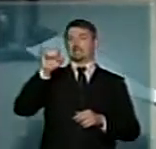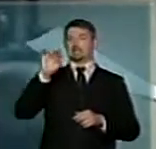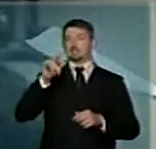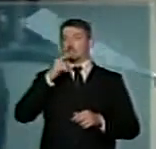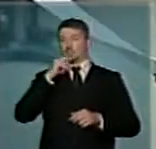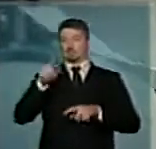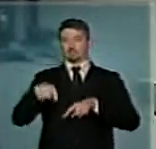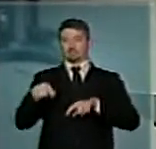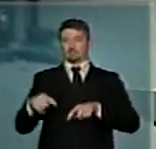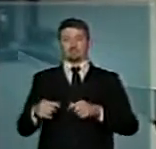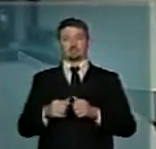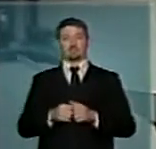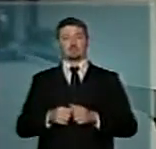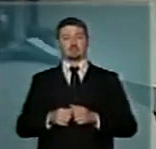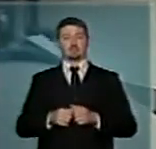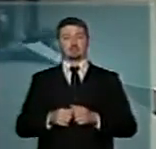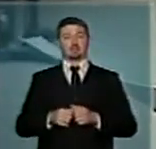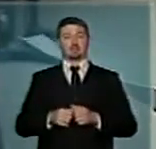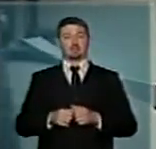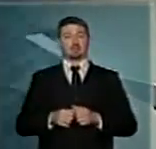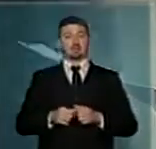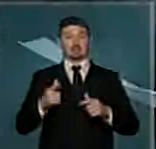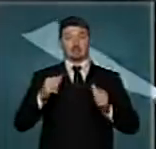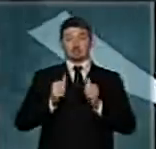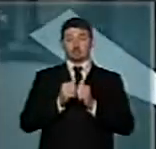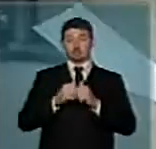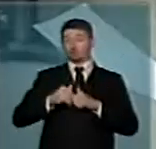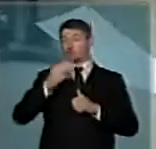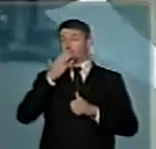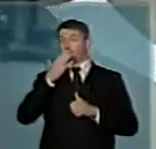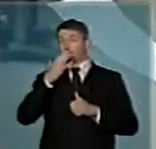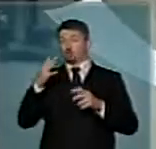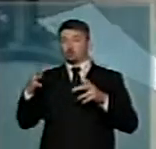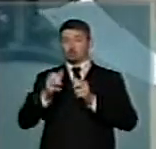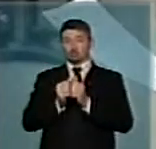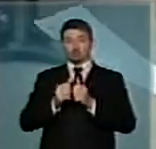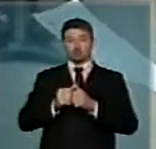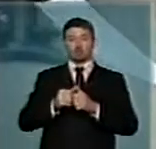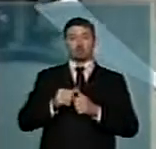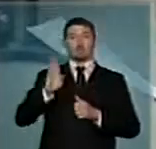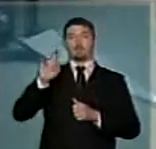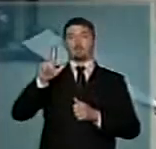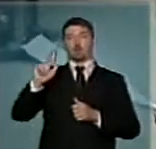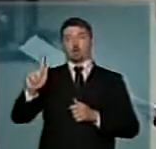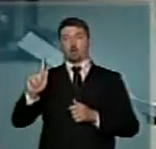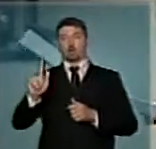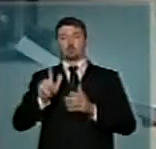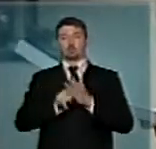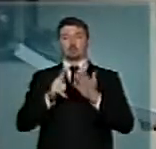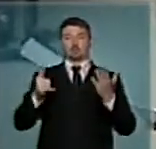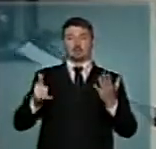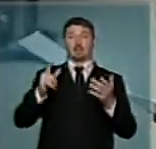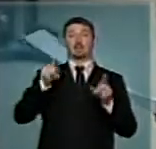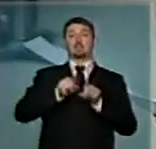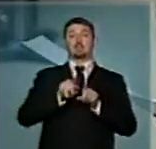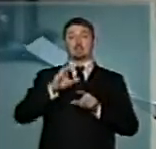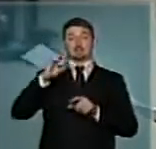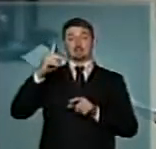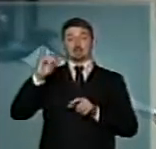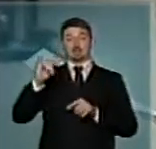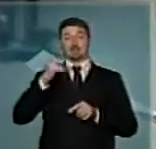Acre, que está inclusive no espaço dos índios arredios, junto com o blog do jornalista Altino e a CPI,